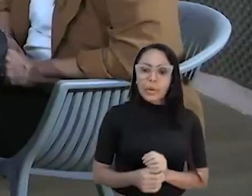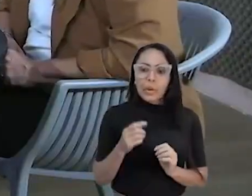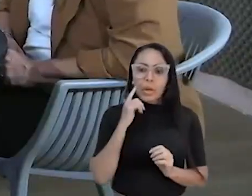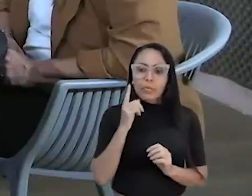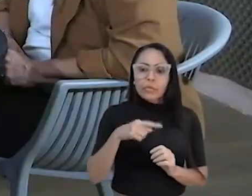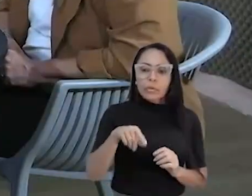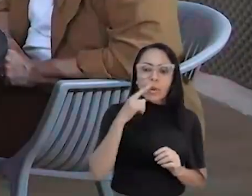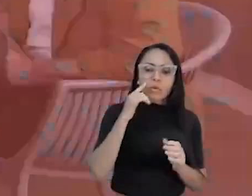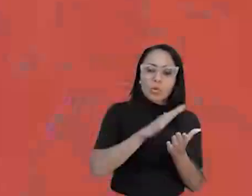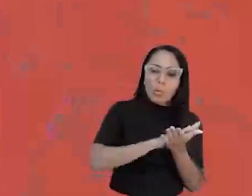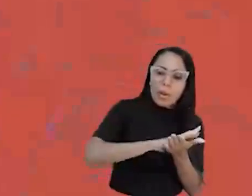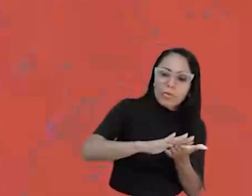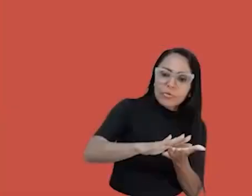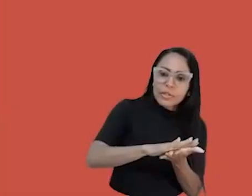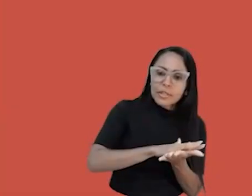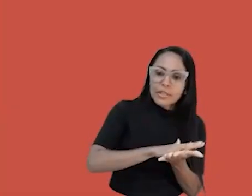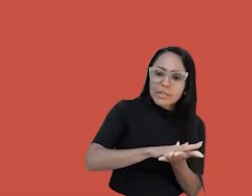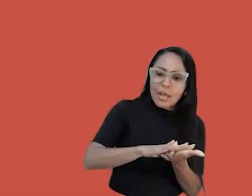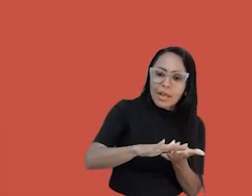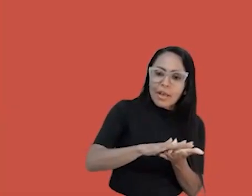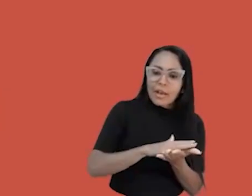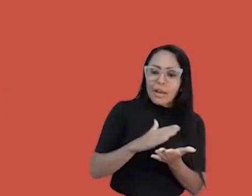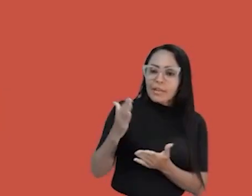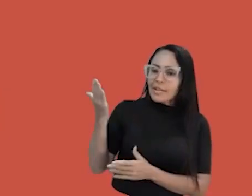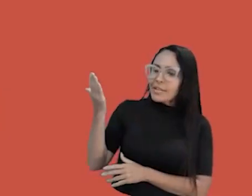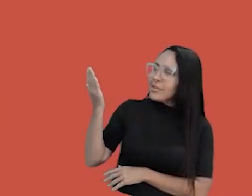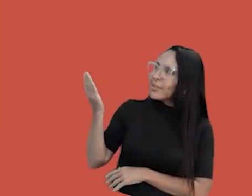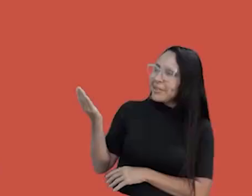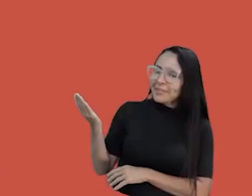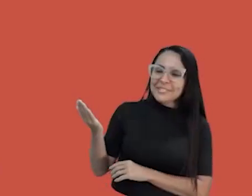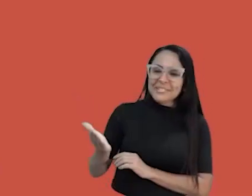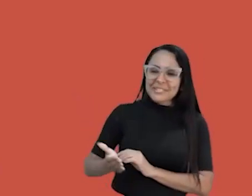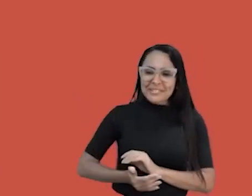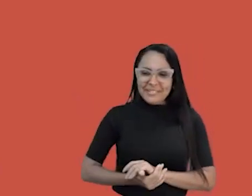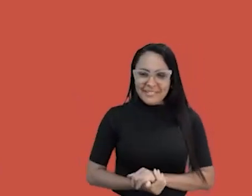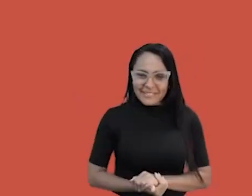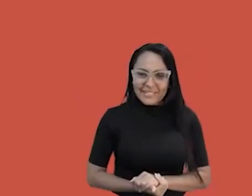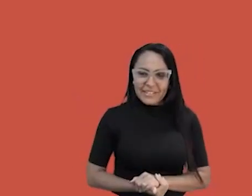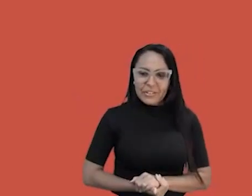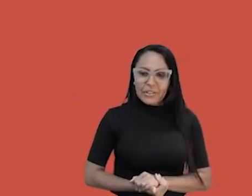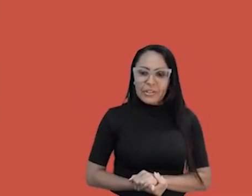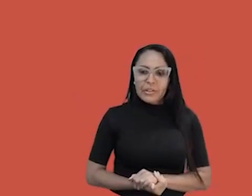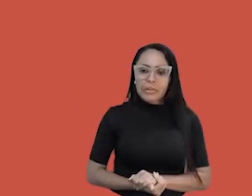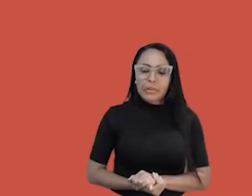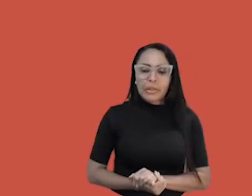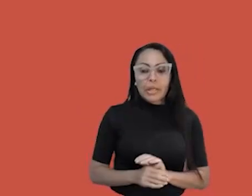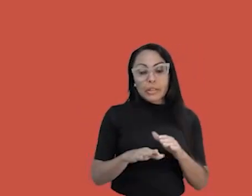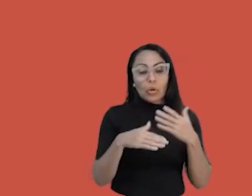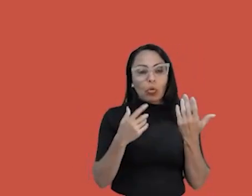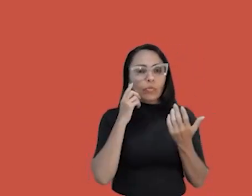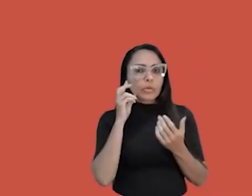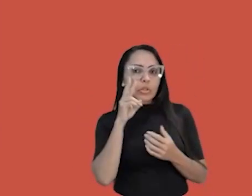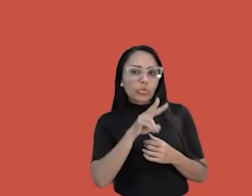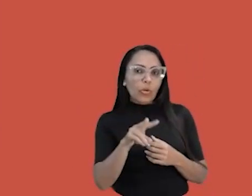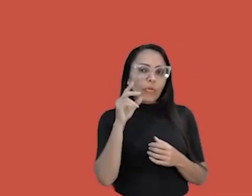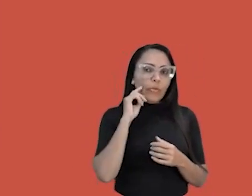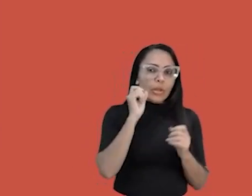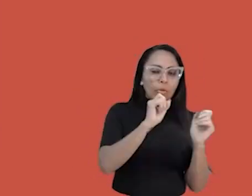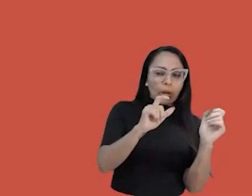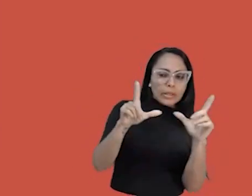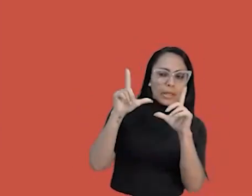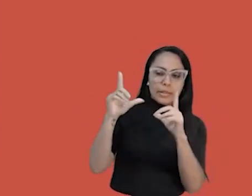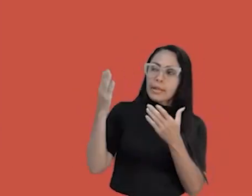uma superfície e fez. Nossa. Agora eu vou mostrar para vocês meninos como é que faz. Pois diga, minha filha. Então, diga. como vocês estão vendo aqui na tela,